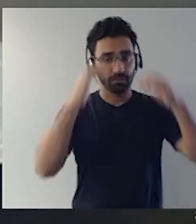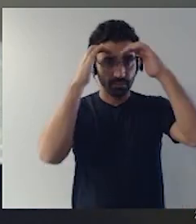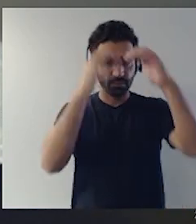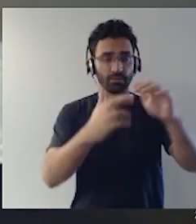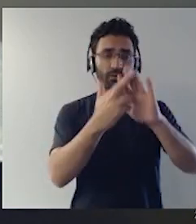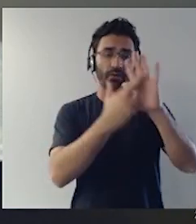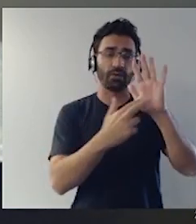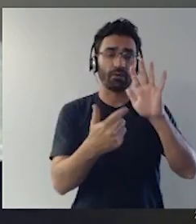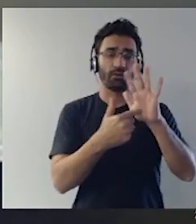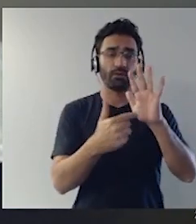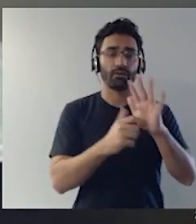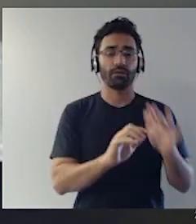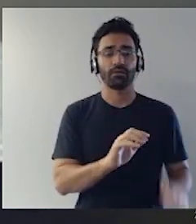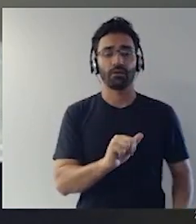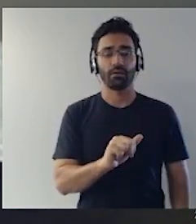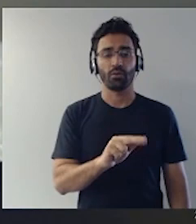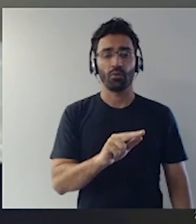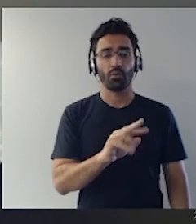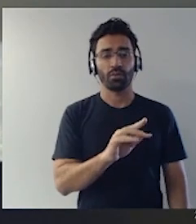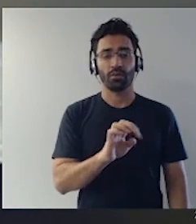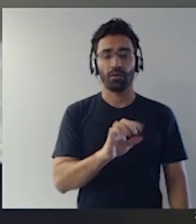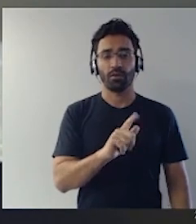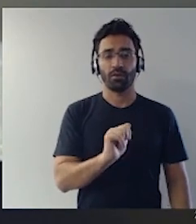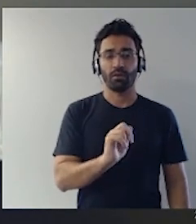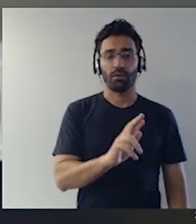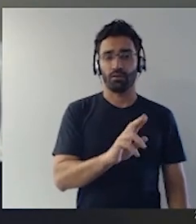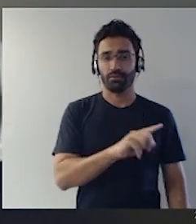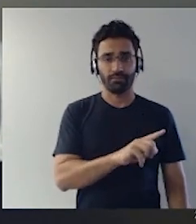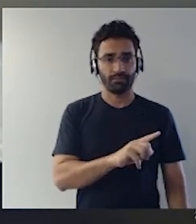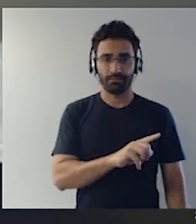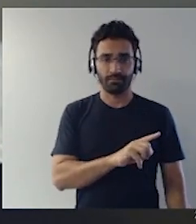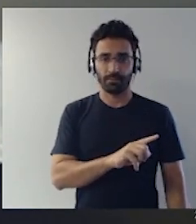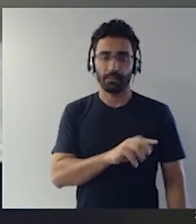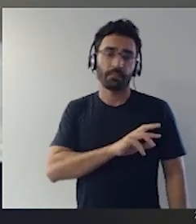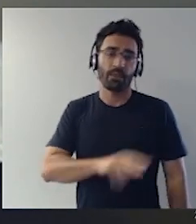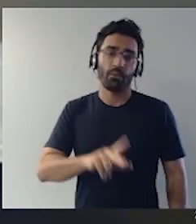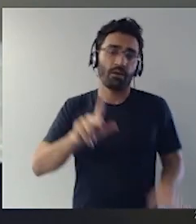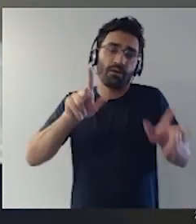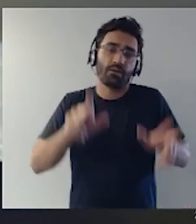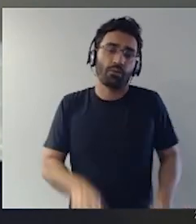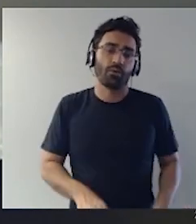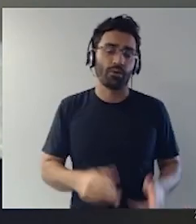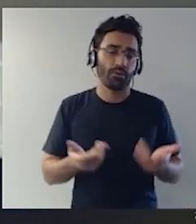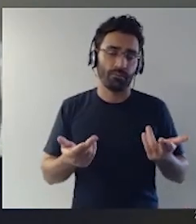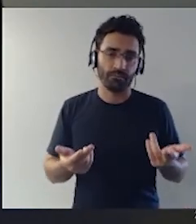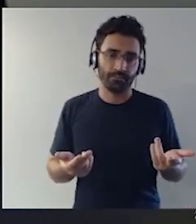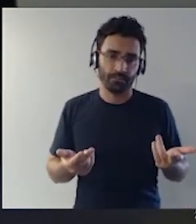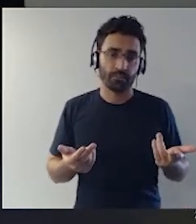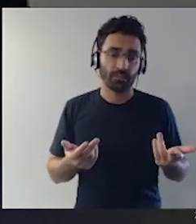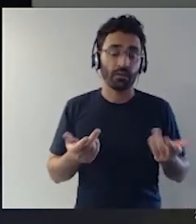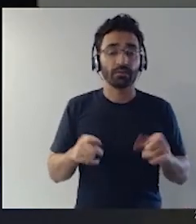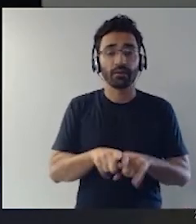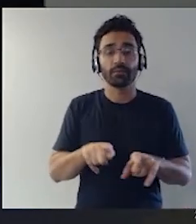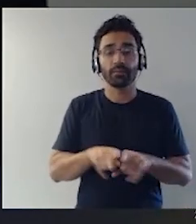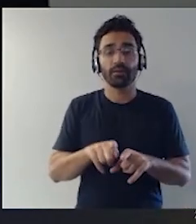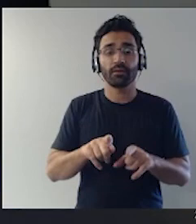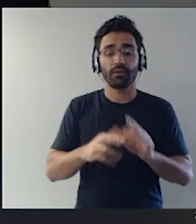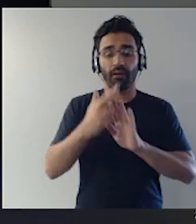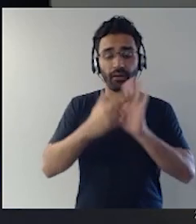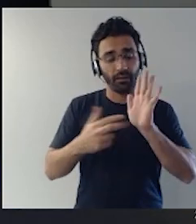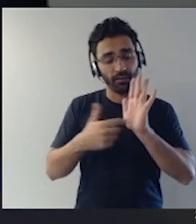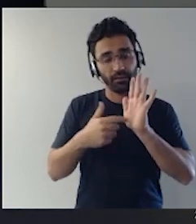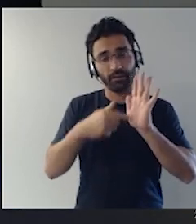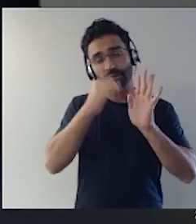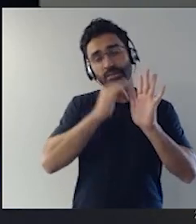poder de polícia ele não é idêntico ao regime jurídico do direito administrativo sancionador, como não é idêntico o regime,